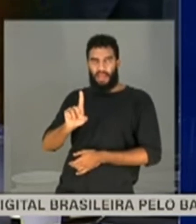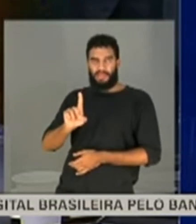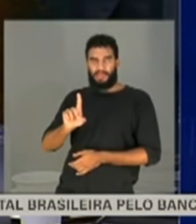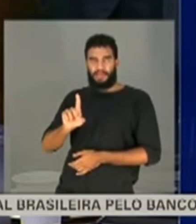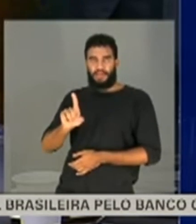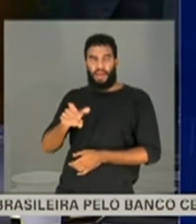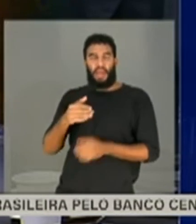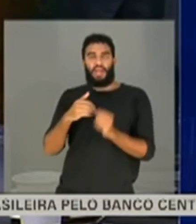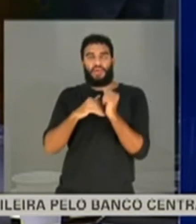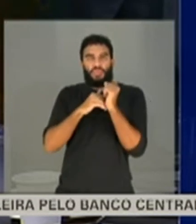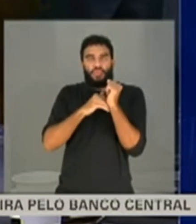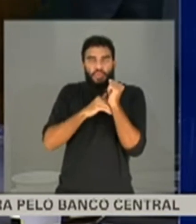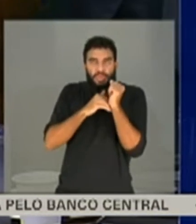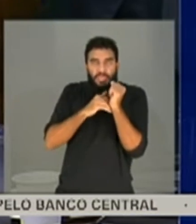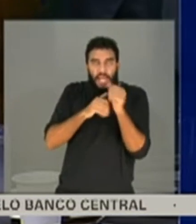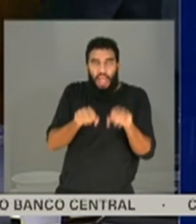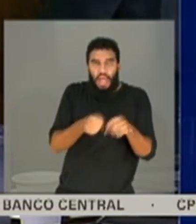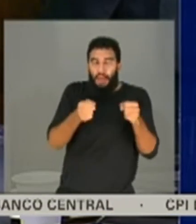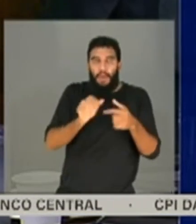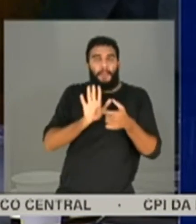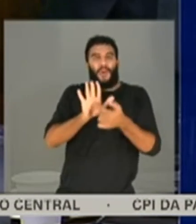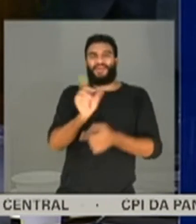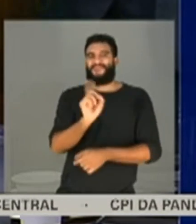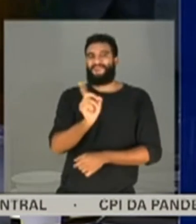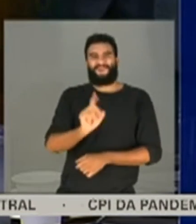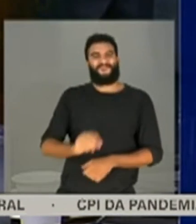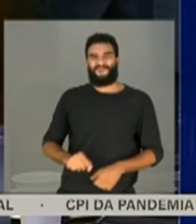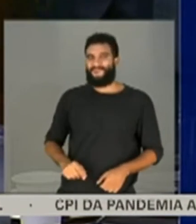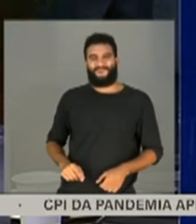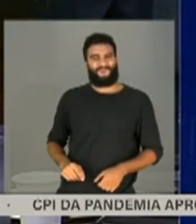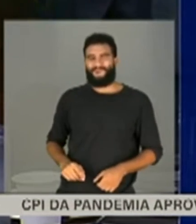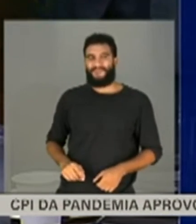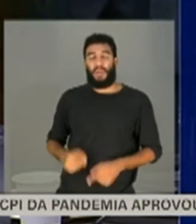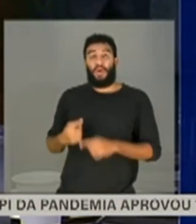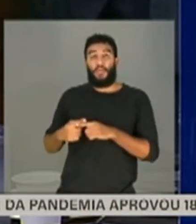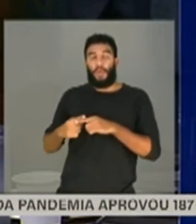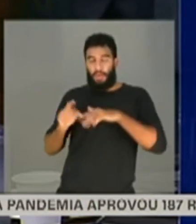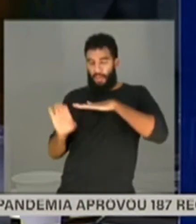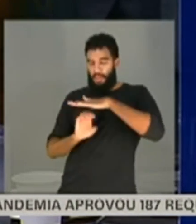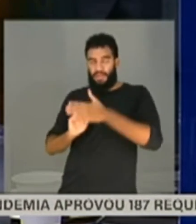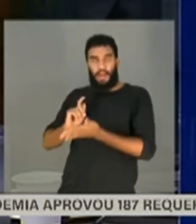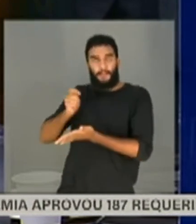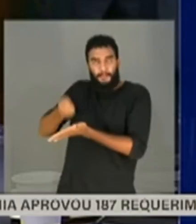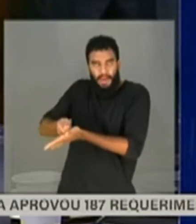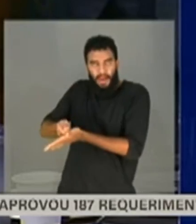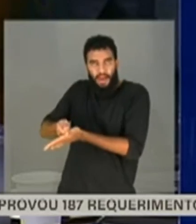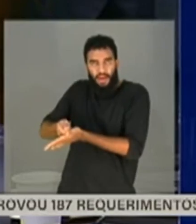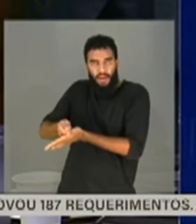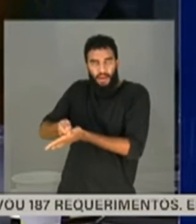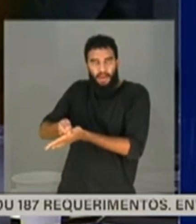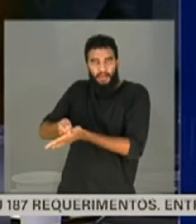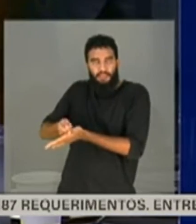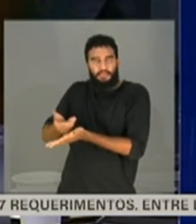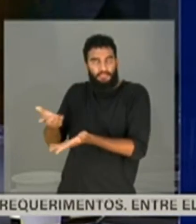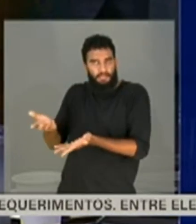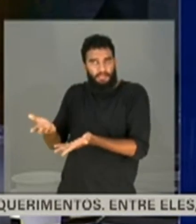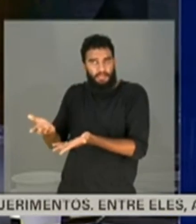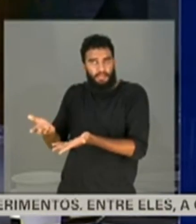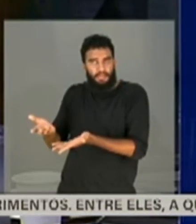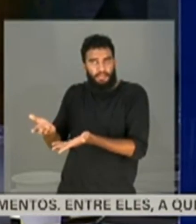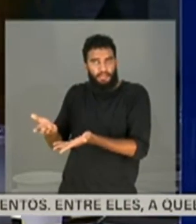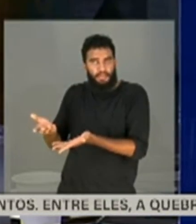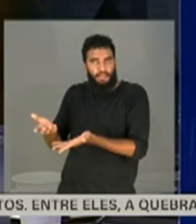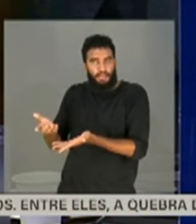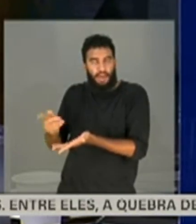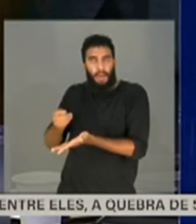sigilo. Não aparece na quebra de sigilo, porque a empresa paga à empresa que emite o cartão.